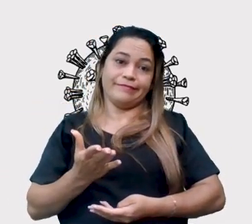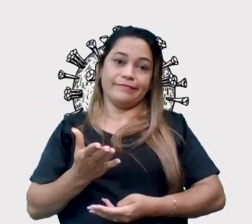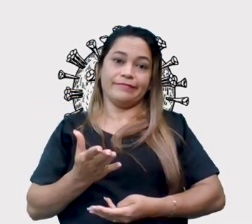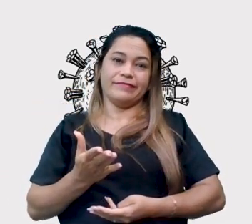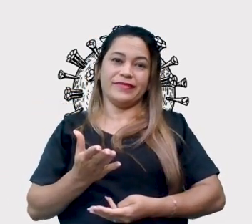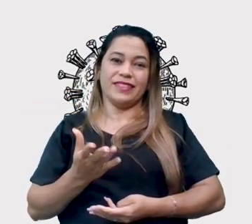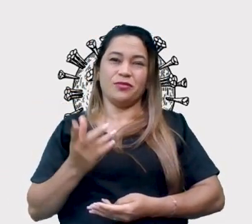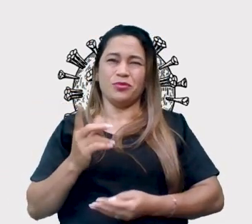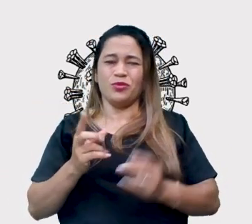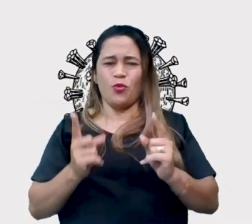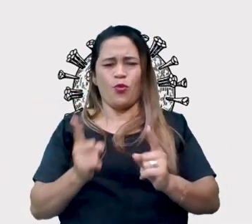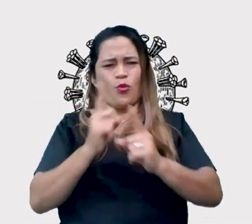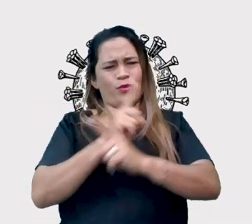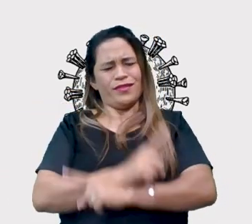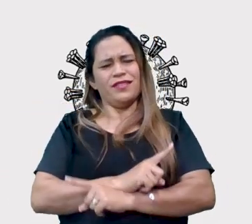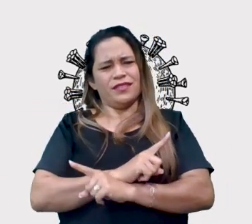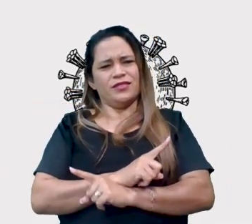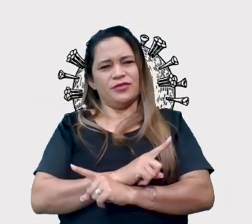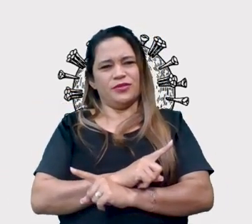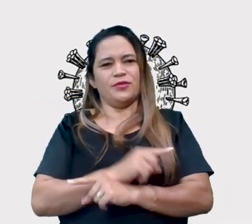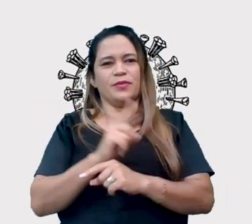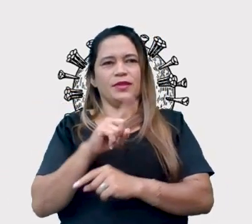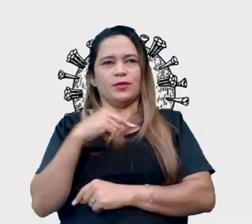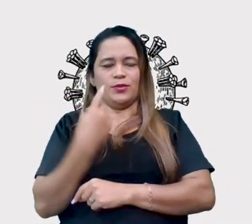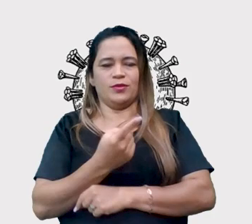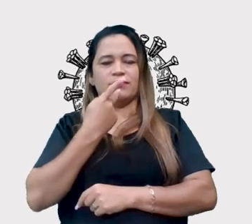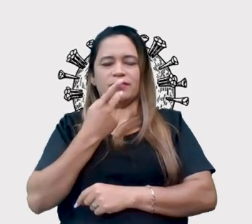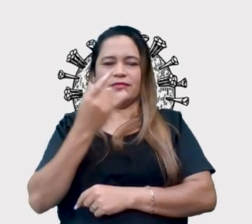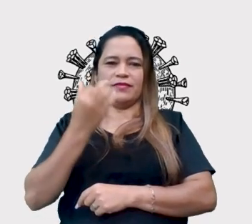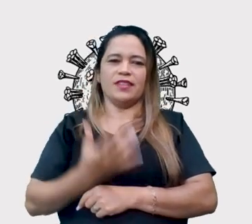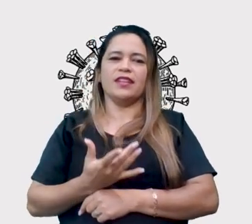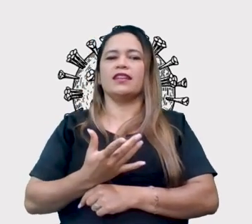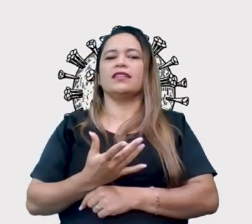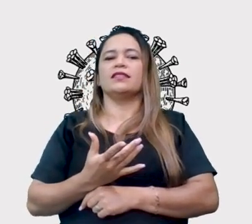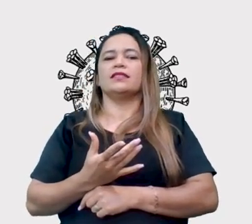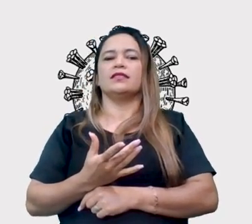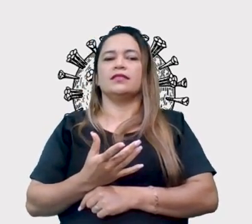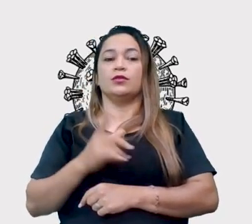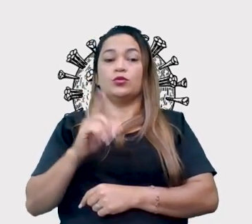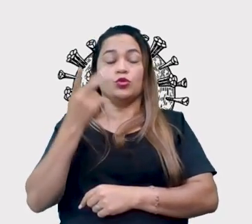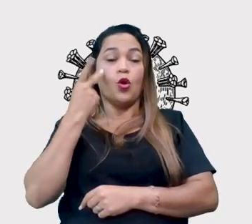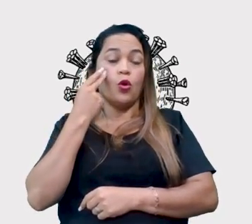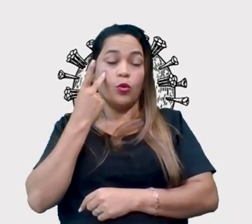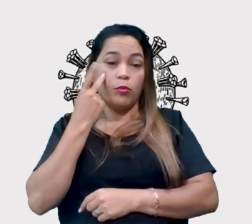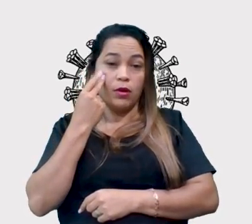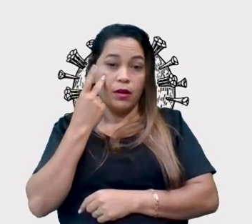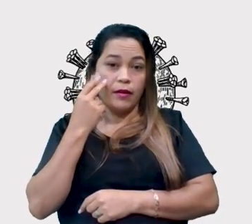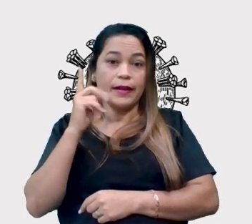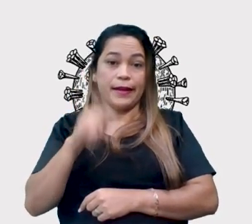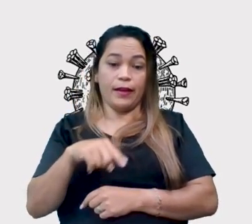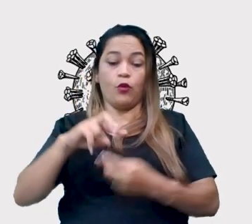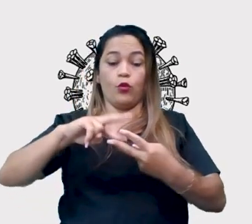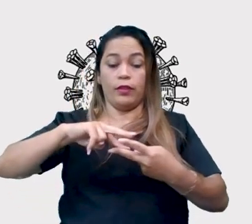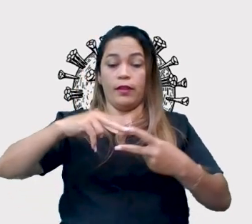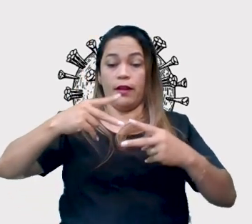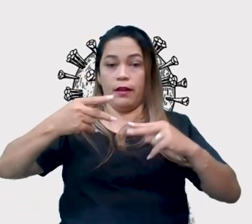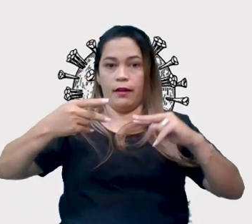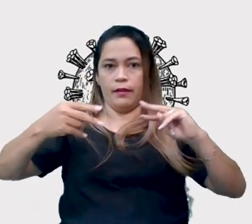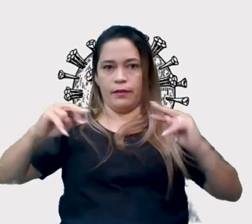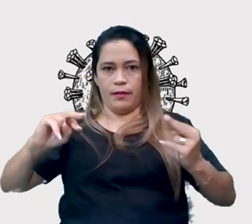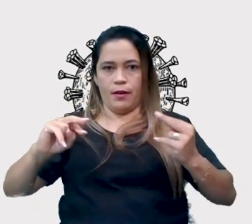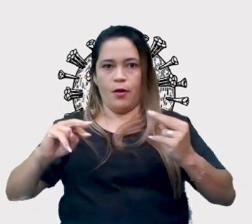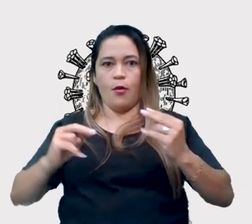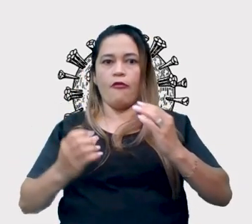meio contrário à lógica. Quando a gente fala sobre a lógica celular, o normal é que o DNA produza